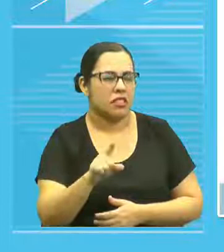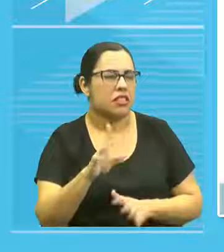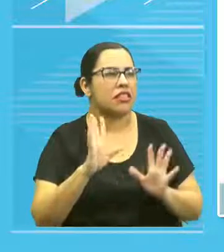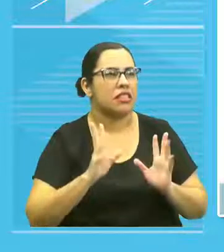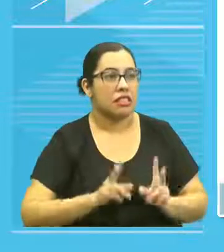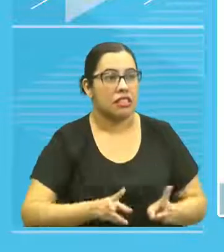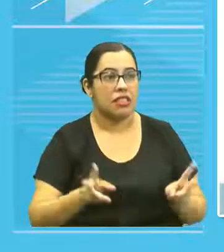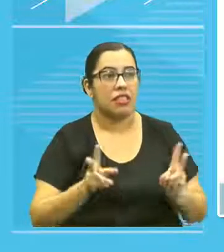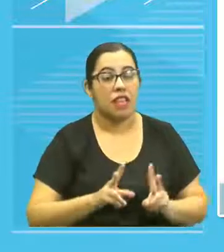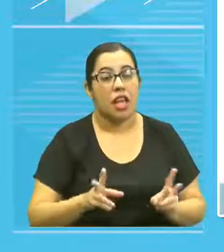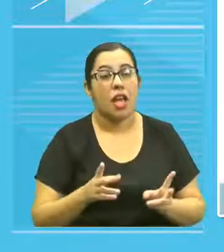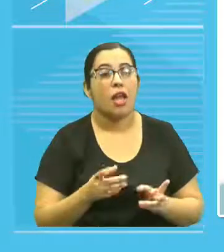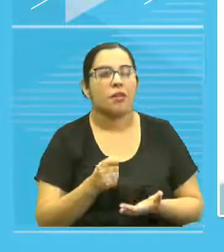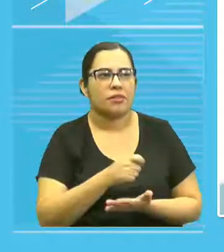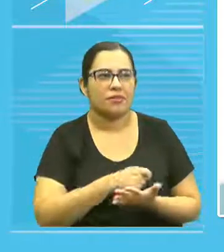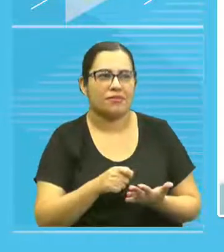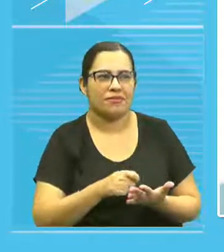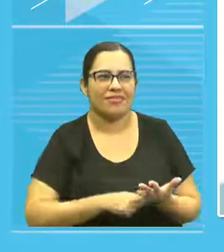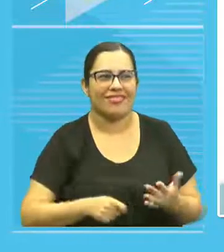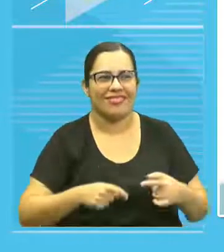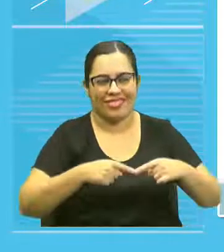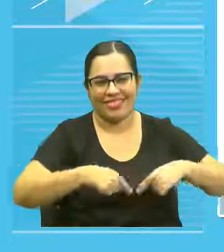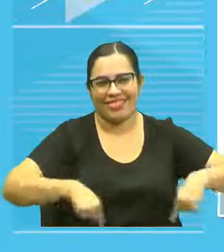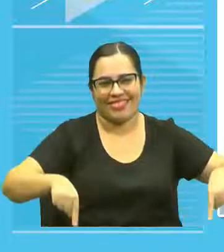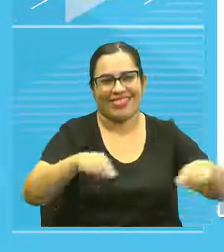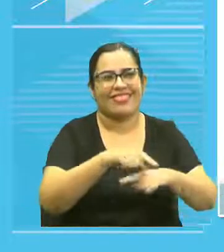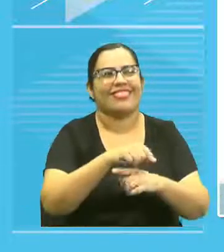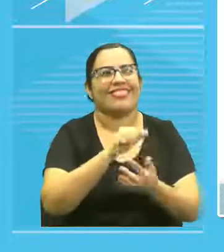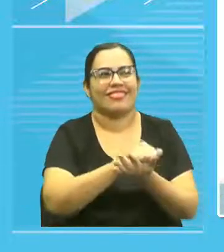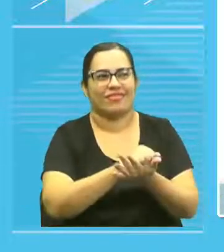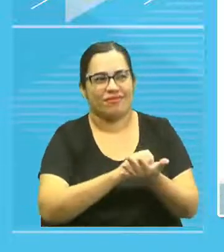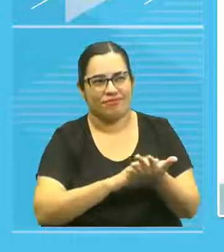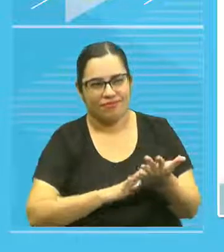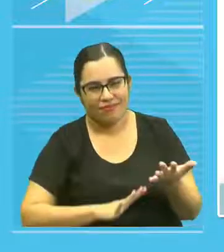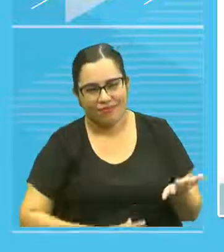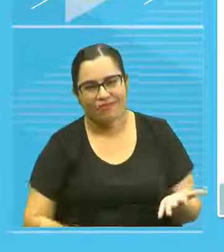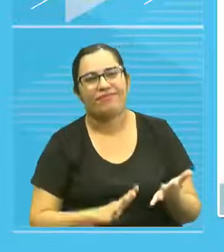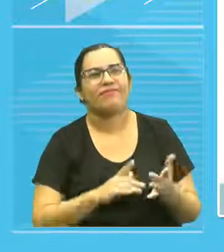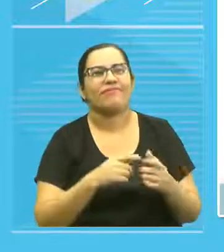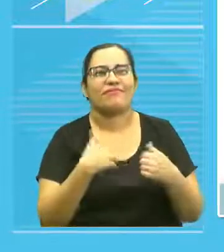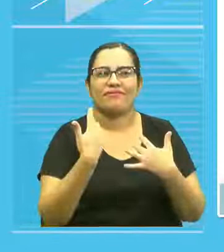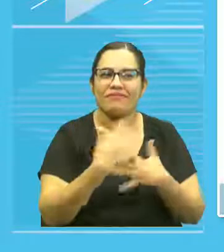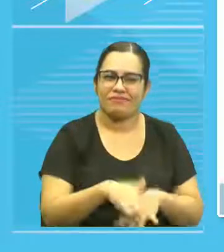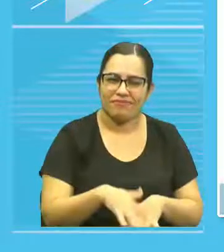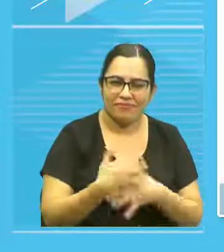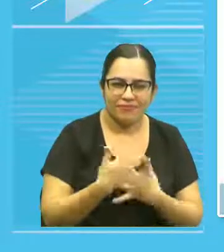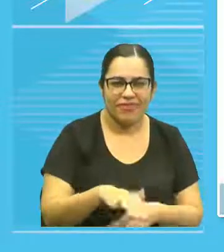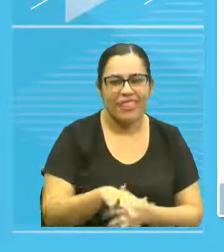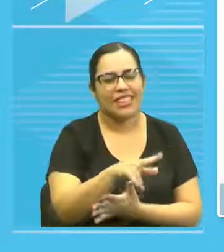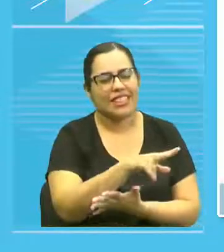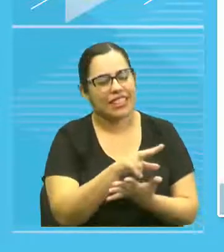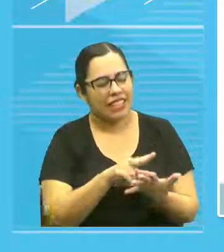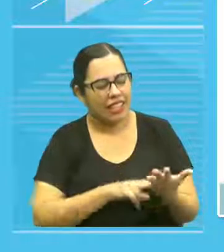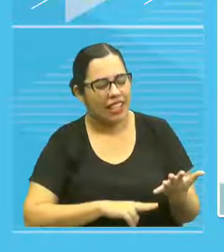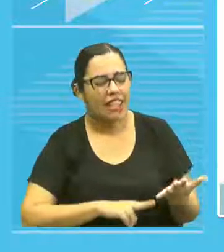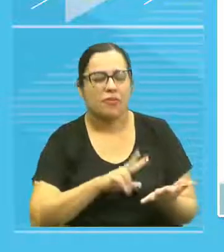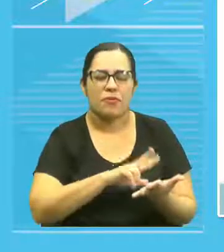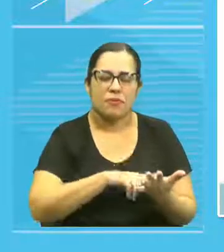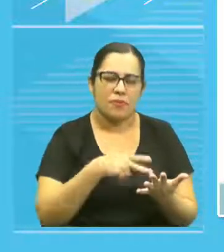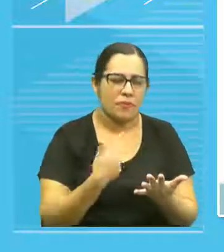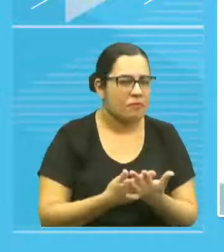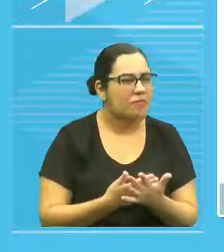peixes eu faço para usar na sala Elabore uma atividade para elaborar uma prova de leitura e interpretação